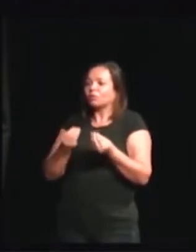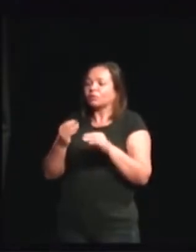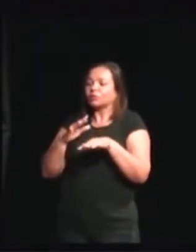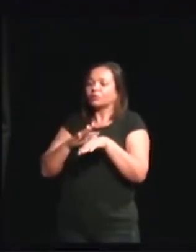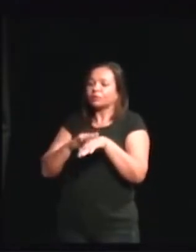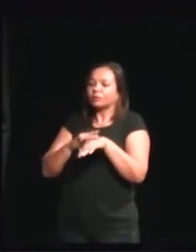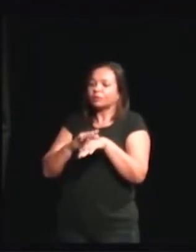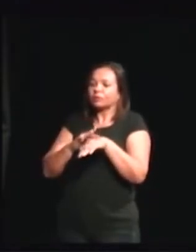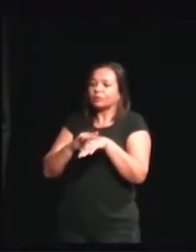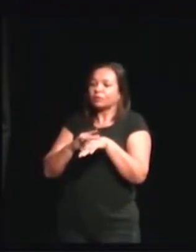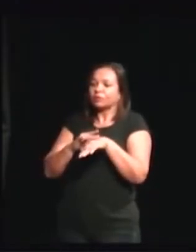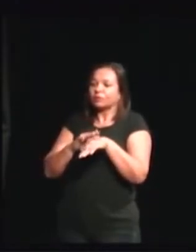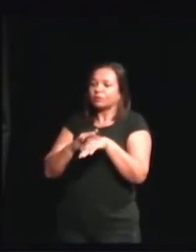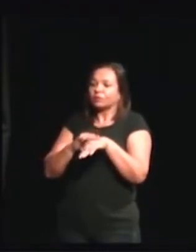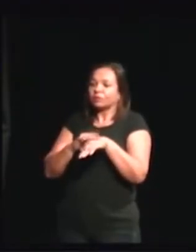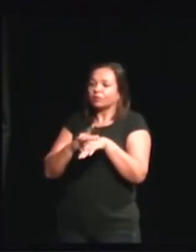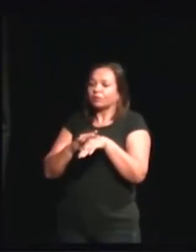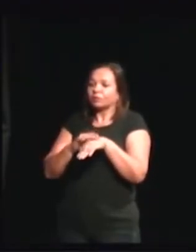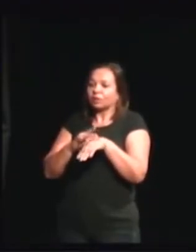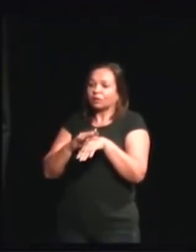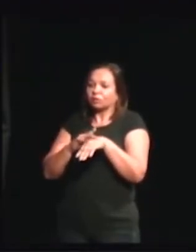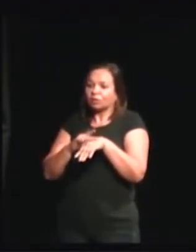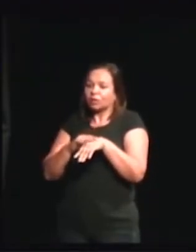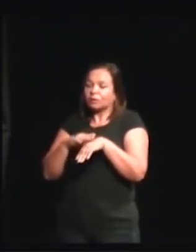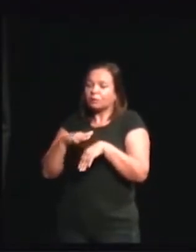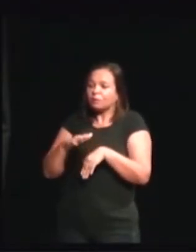com disposição para tratar os outros.